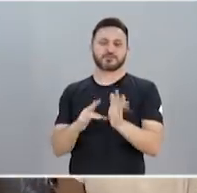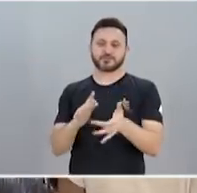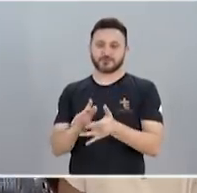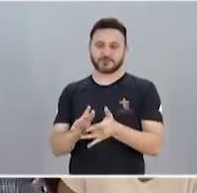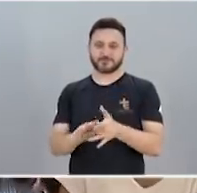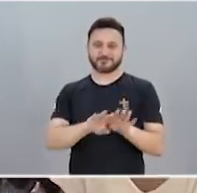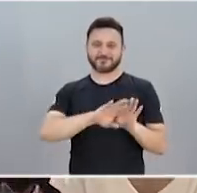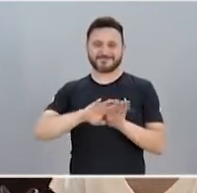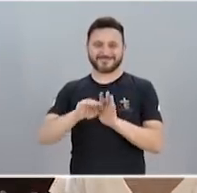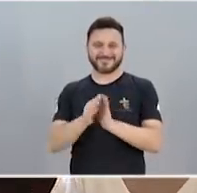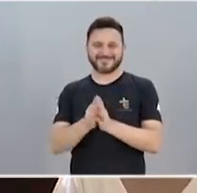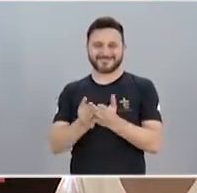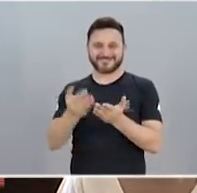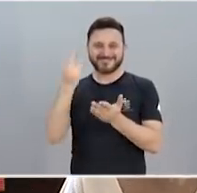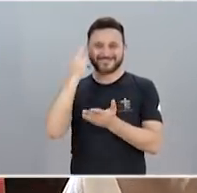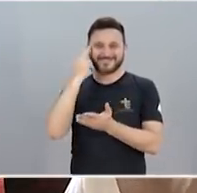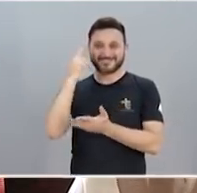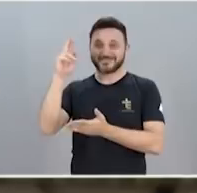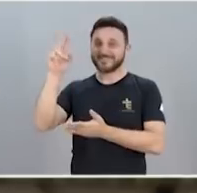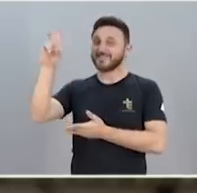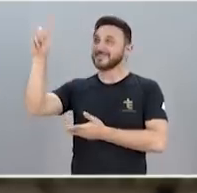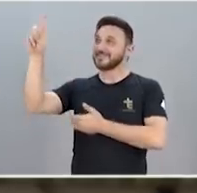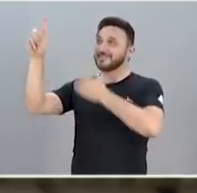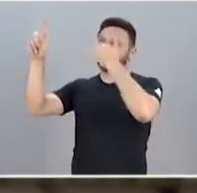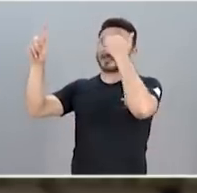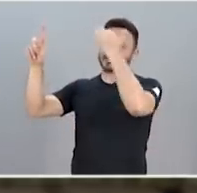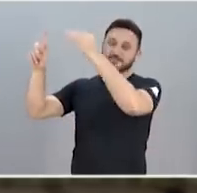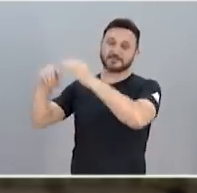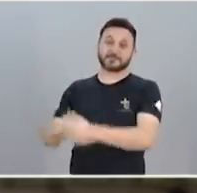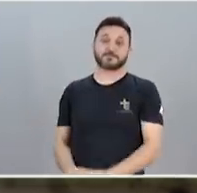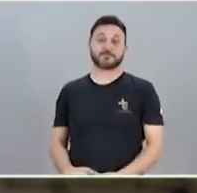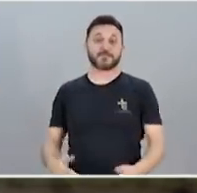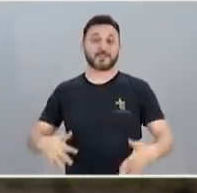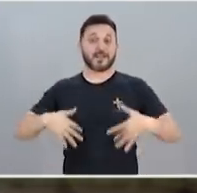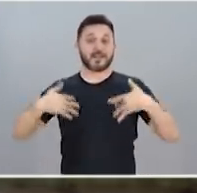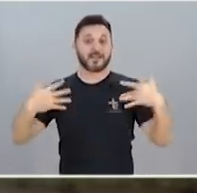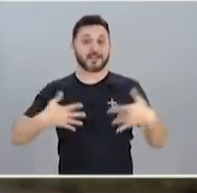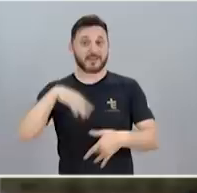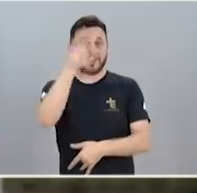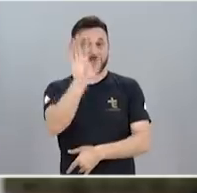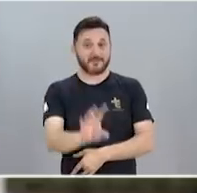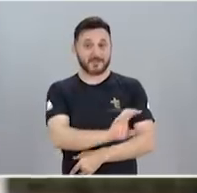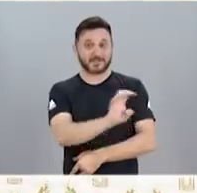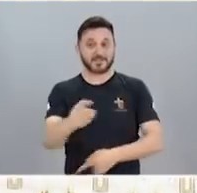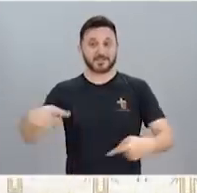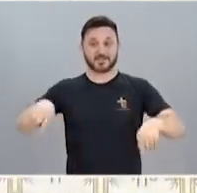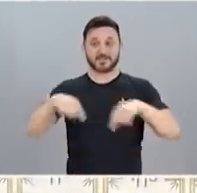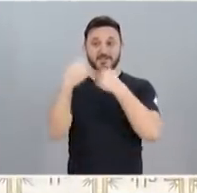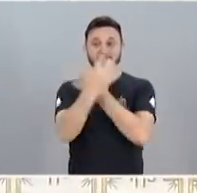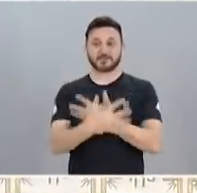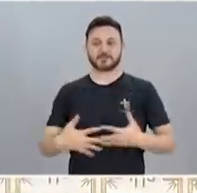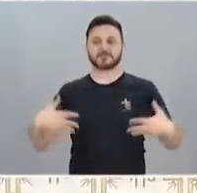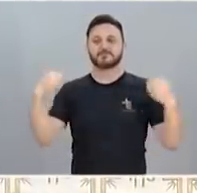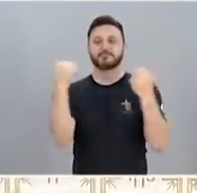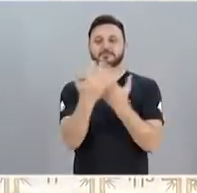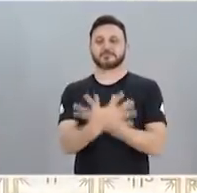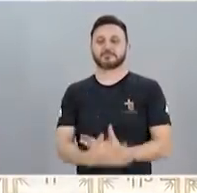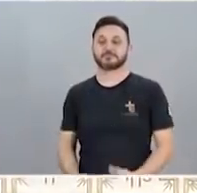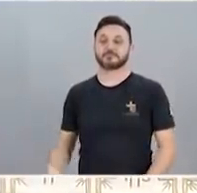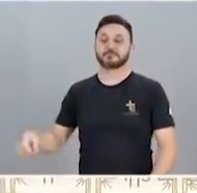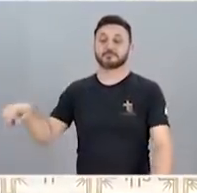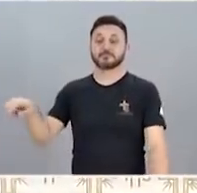Senhor. Graças a Deus. Com alegria, aclamemos ao Santo Evangelho cantando.